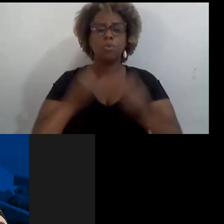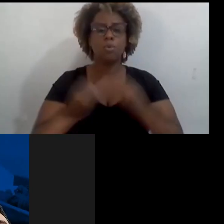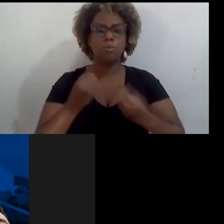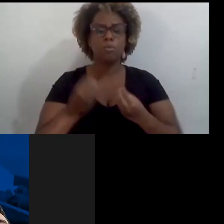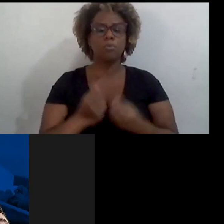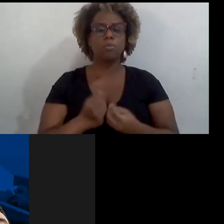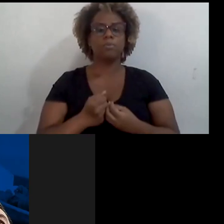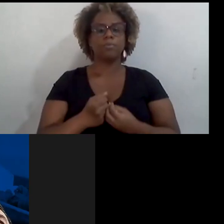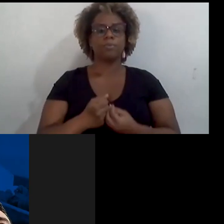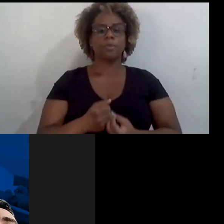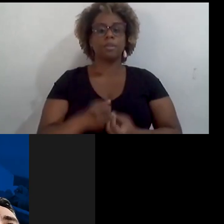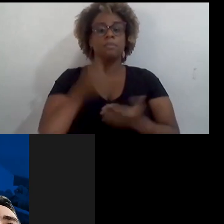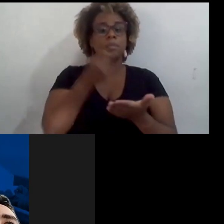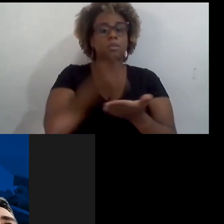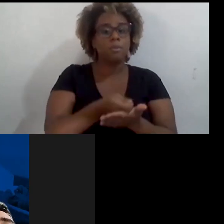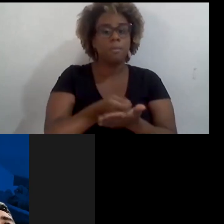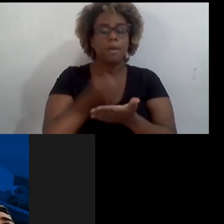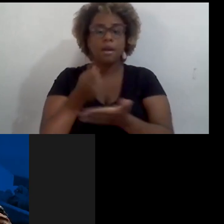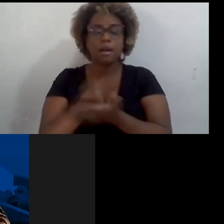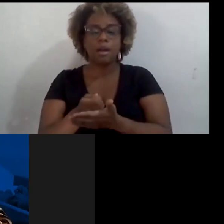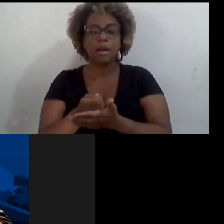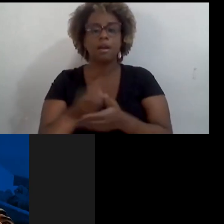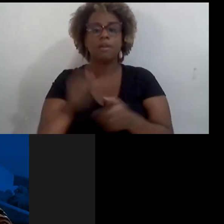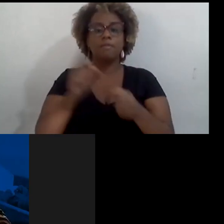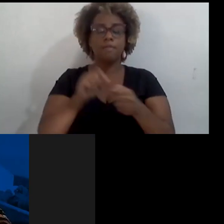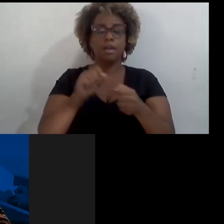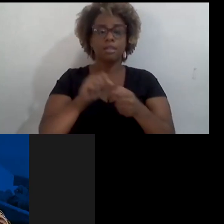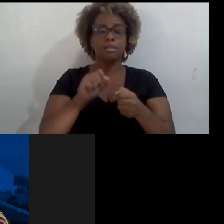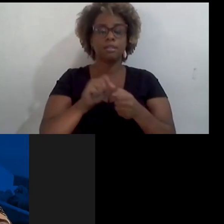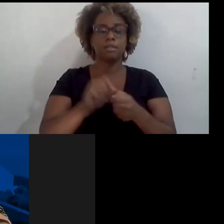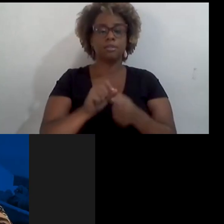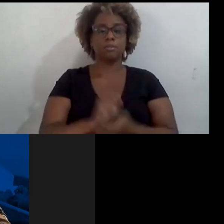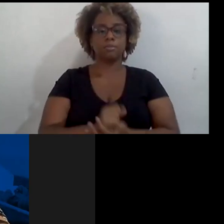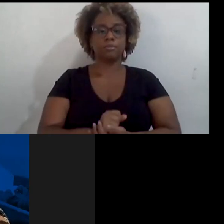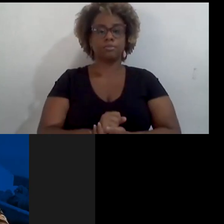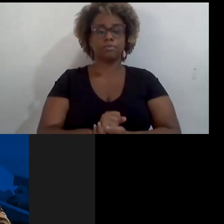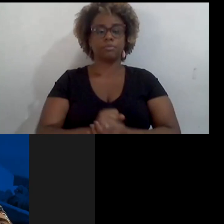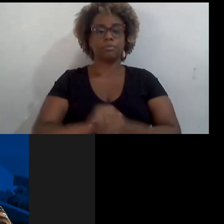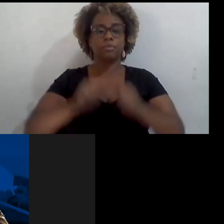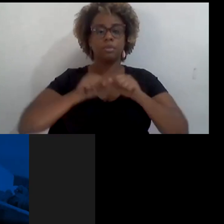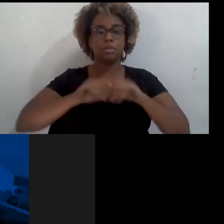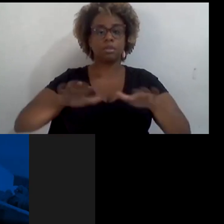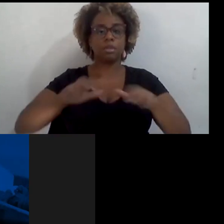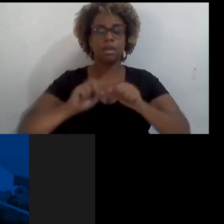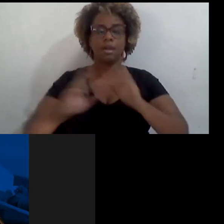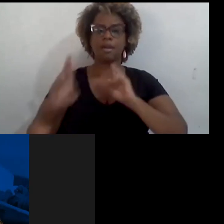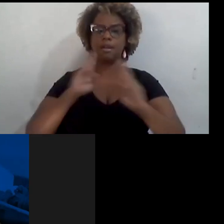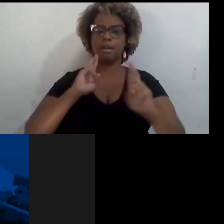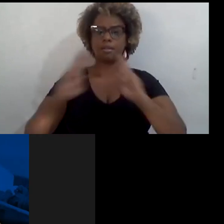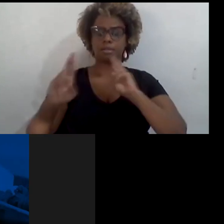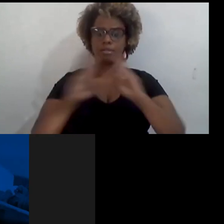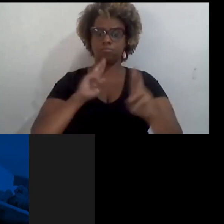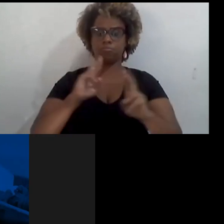e do protetor recebedor, criando uma cadeia de relação capital e trabalho, de modo